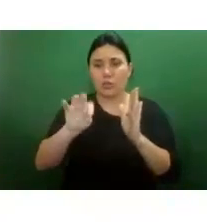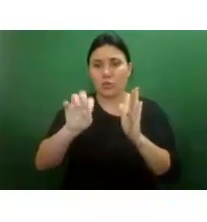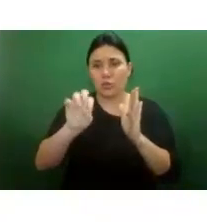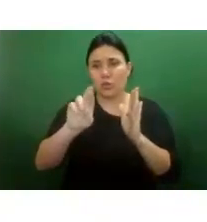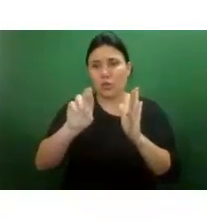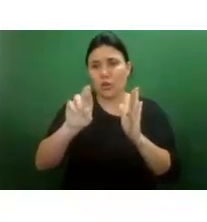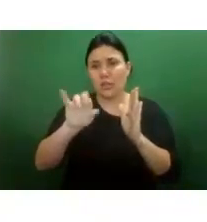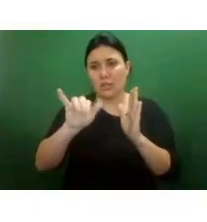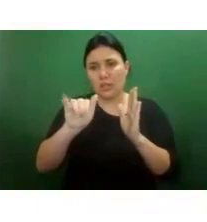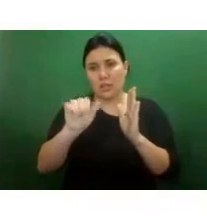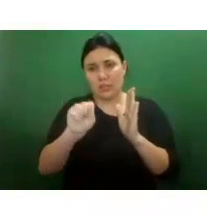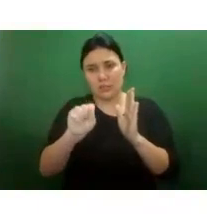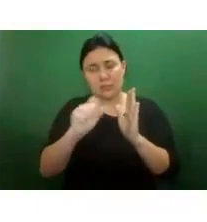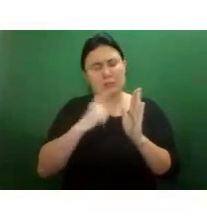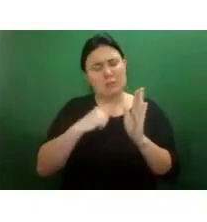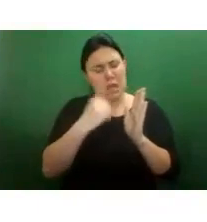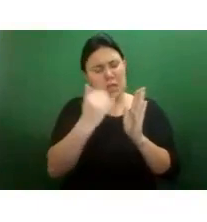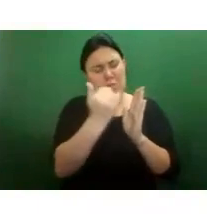Preparação.